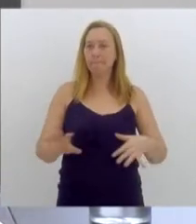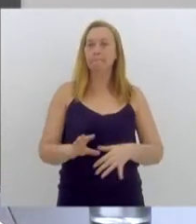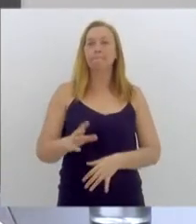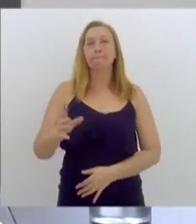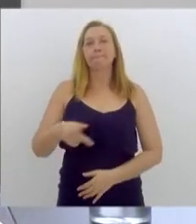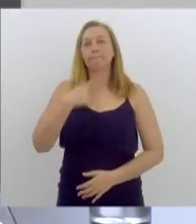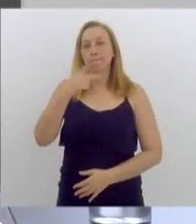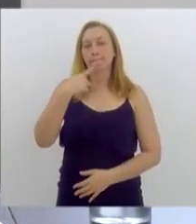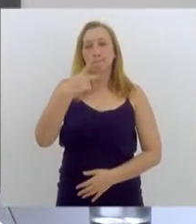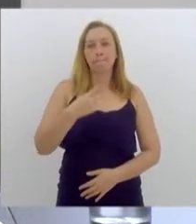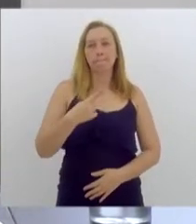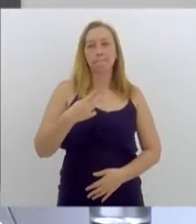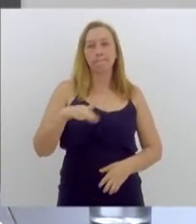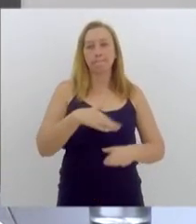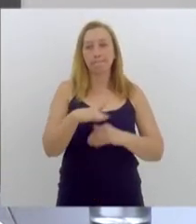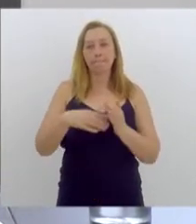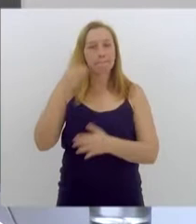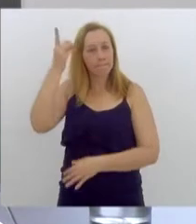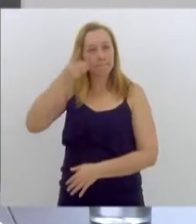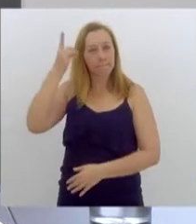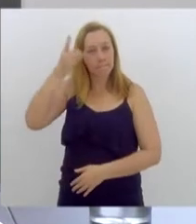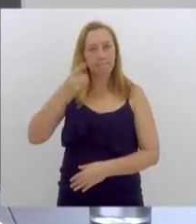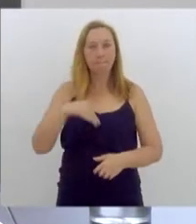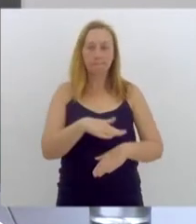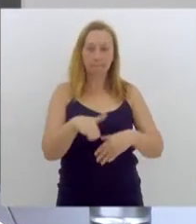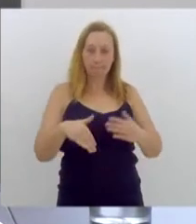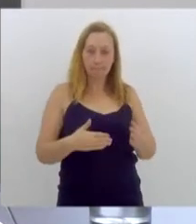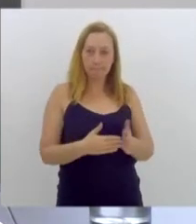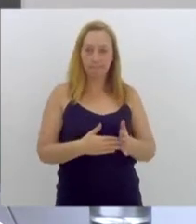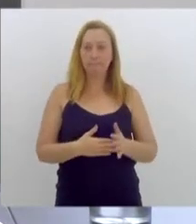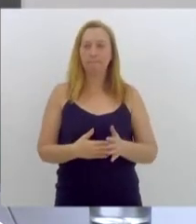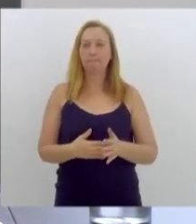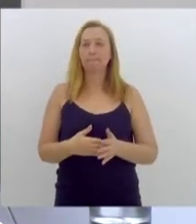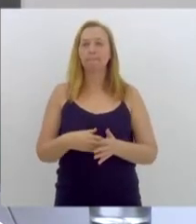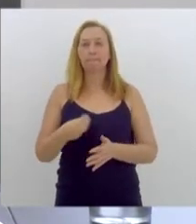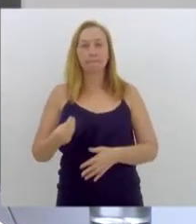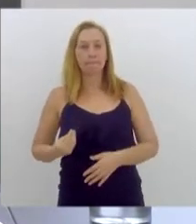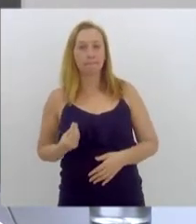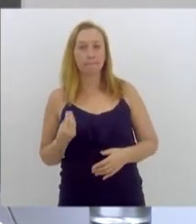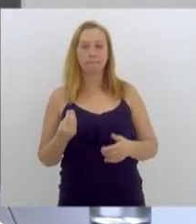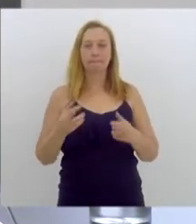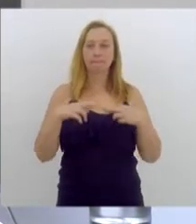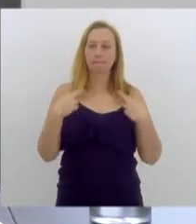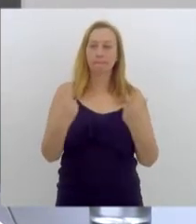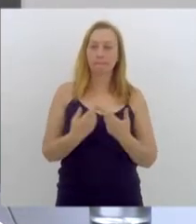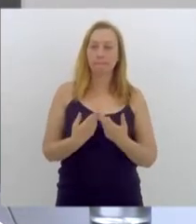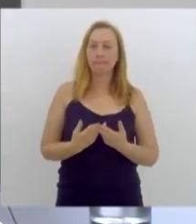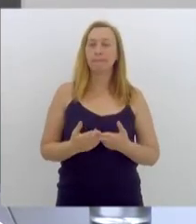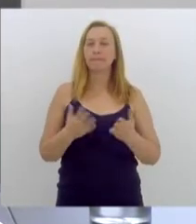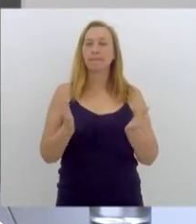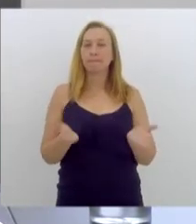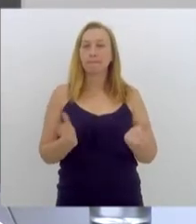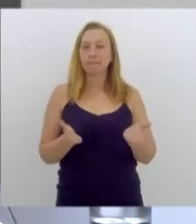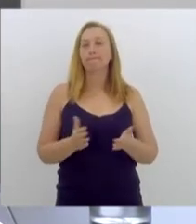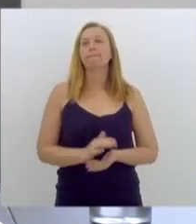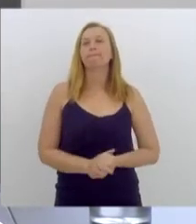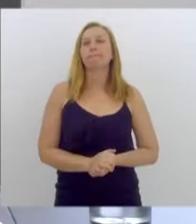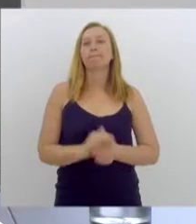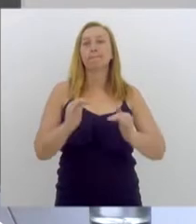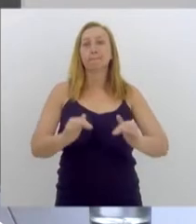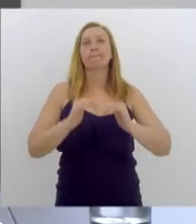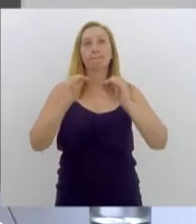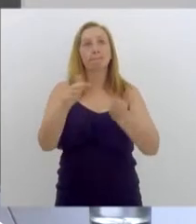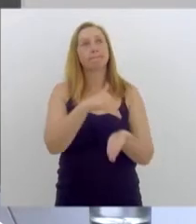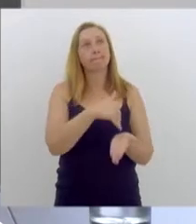e evidentemente a todos aqueles presentes então passo a palavra A